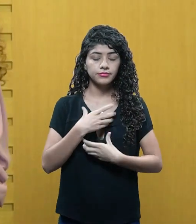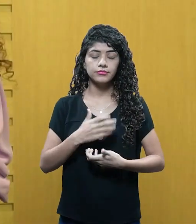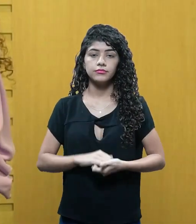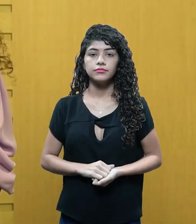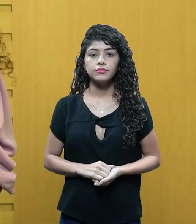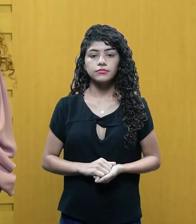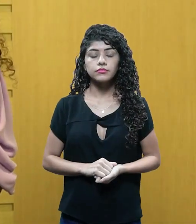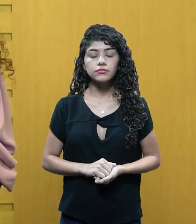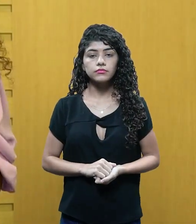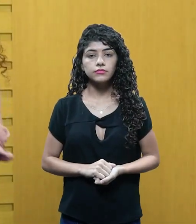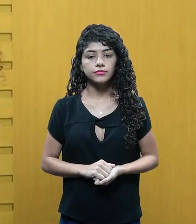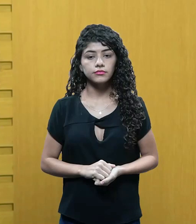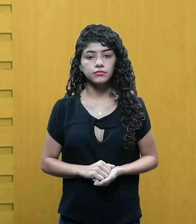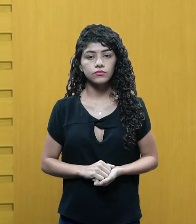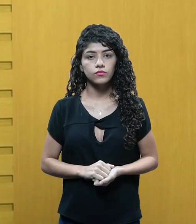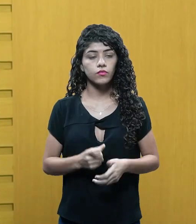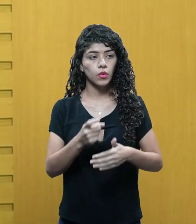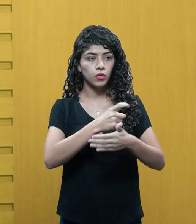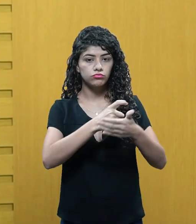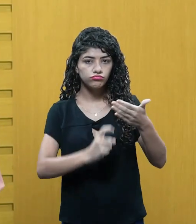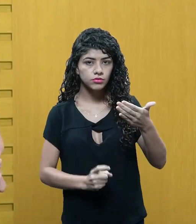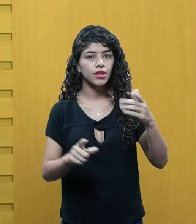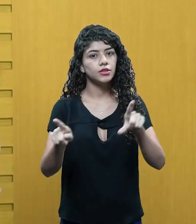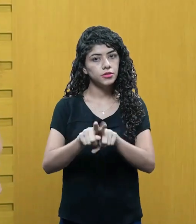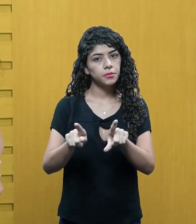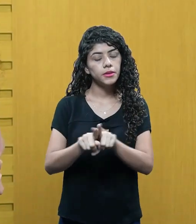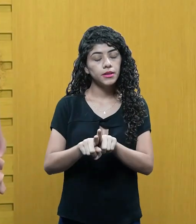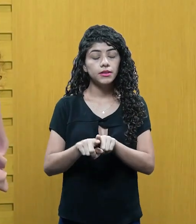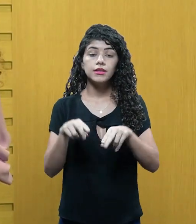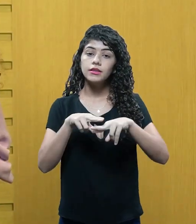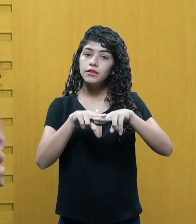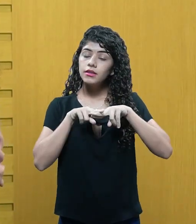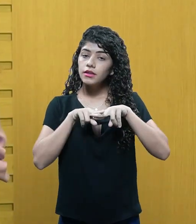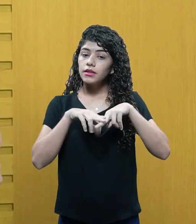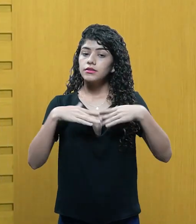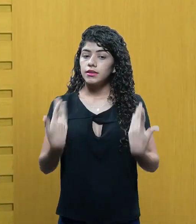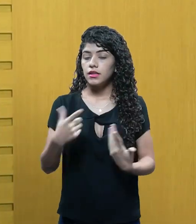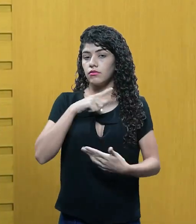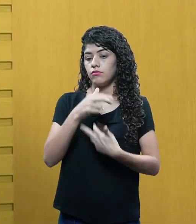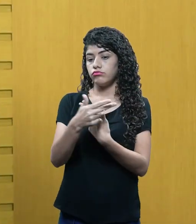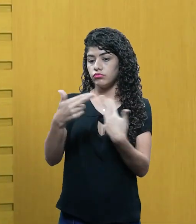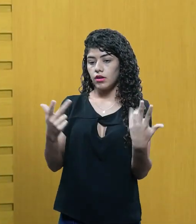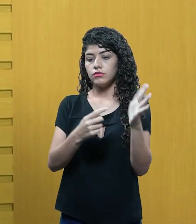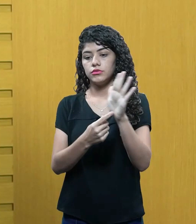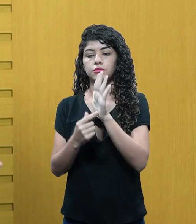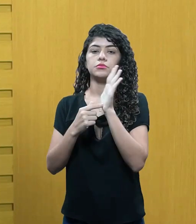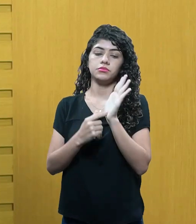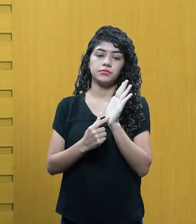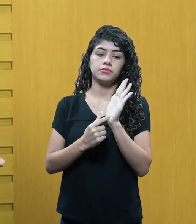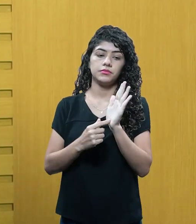da subjetividade no texto, pensando em textos subjetivos. Porém, existem outras formas de